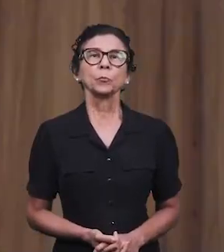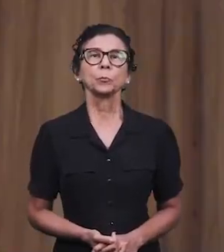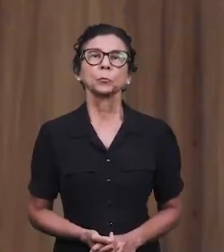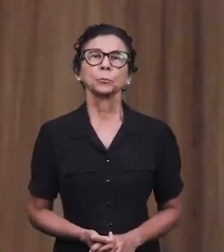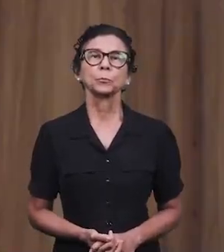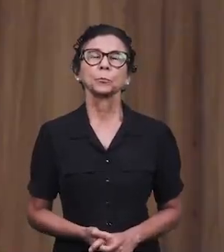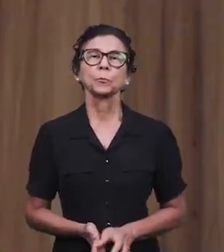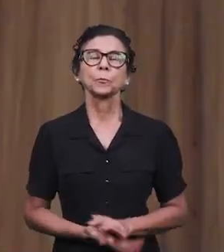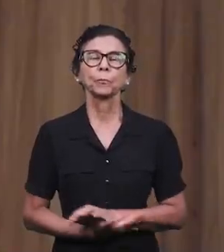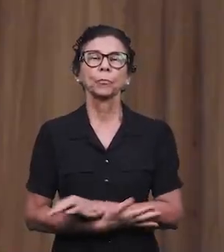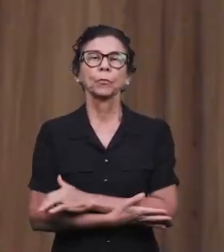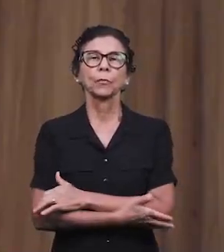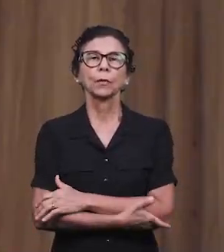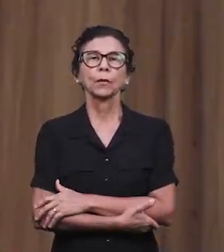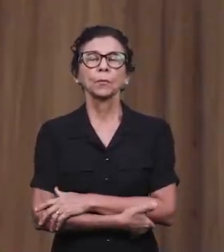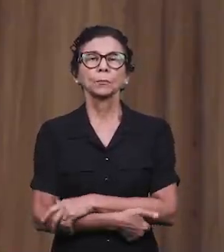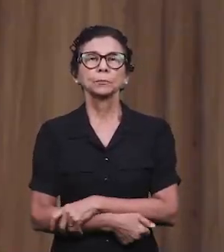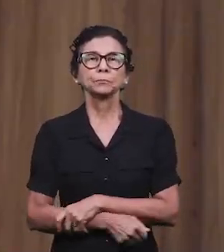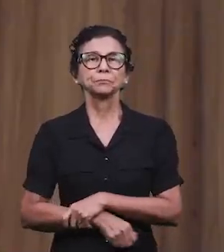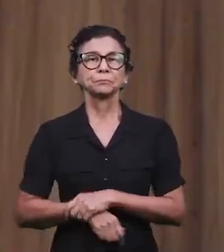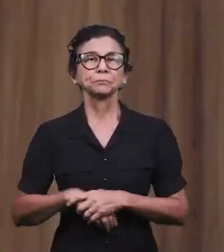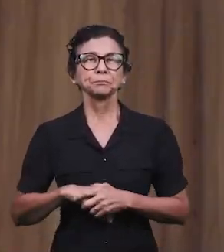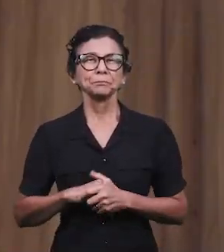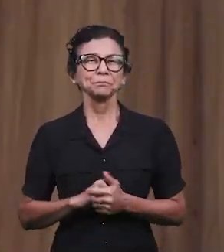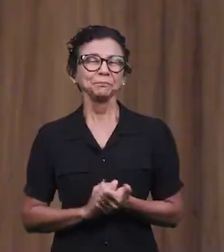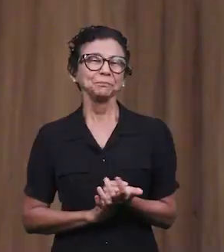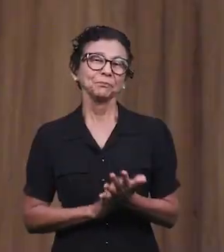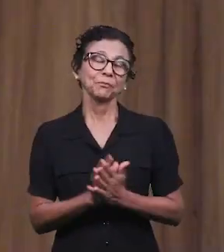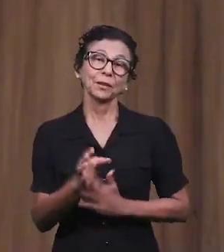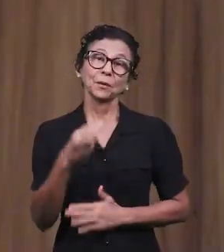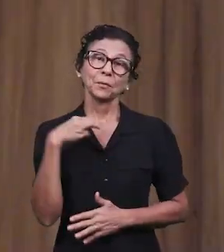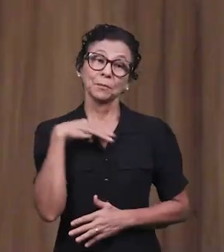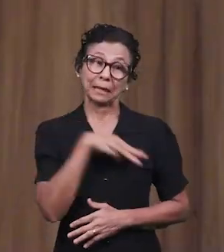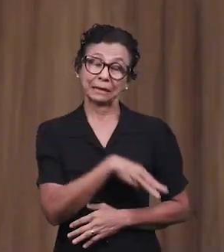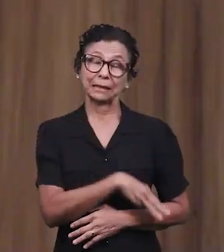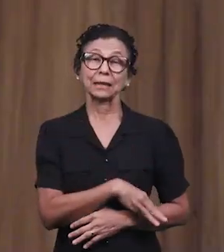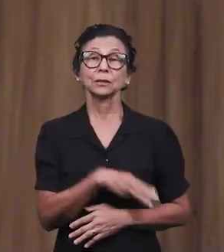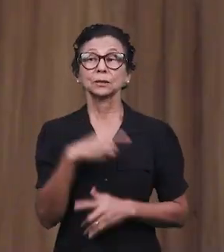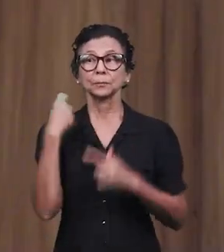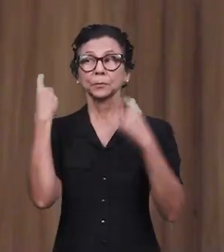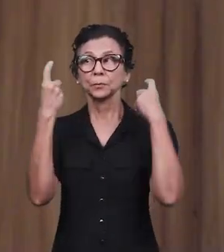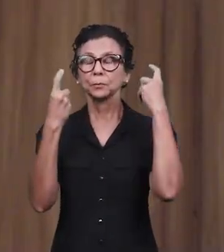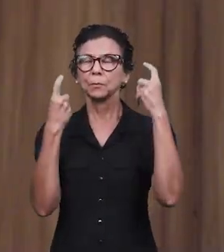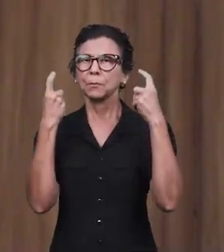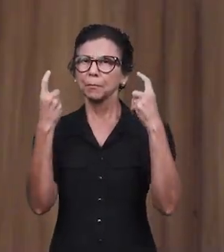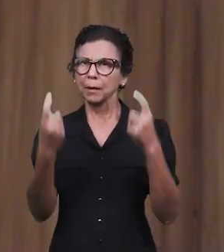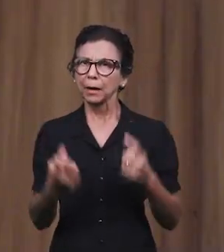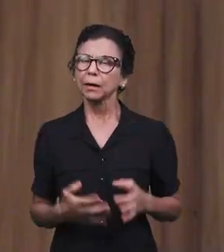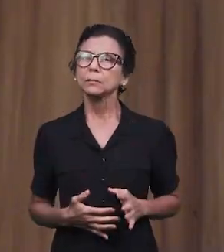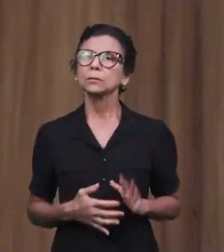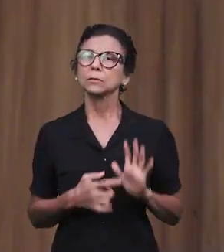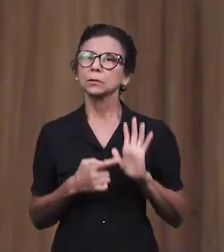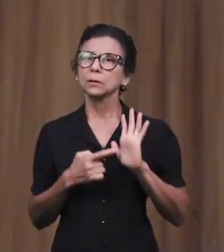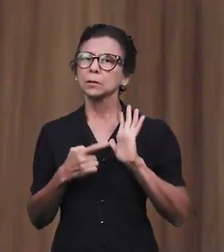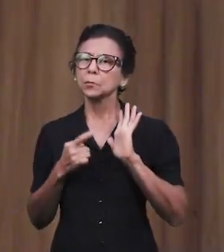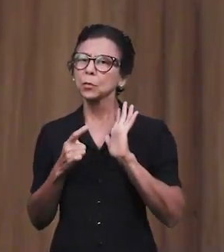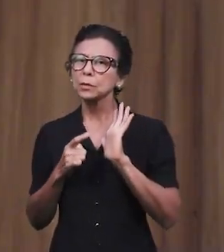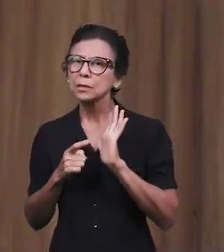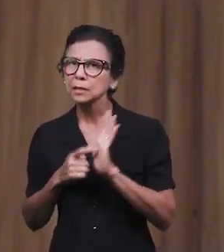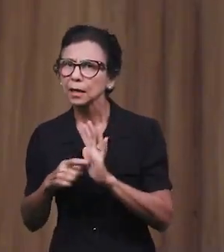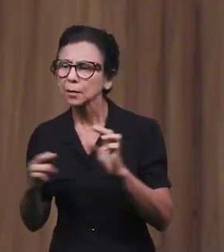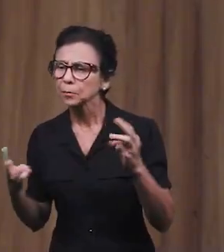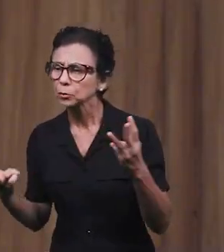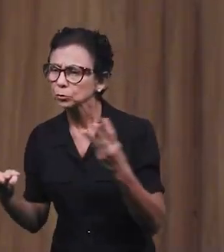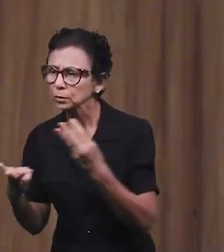Como que a história, Mateus ele tem toda essa preocupação de mostrar para os judeus a